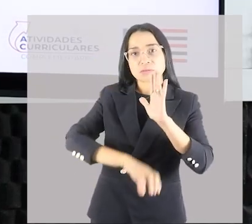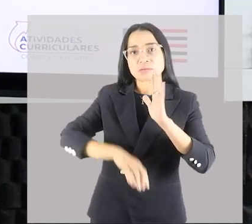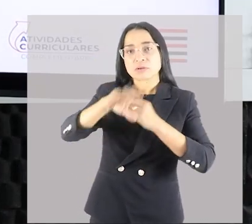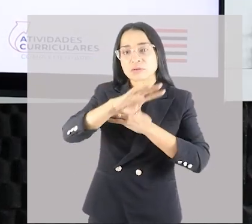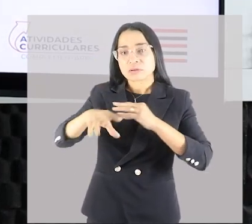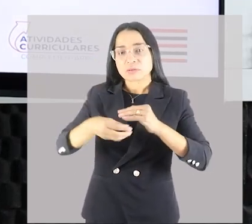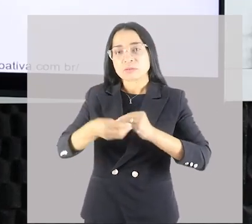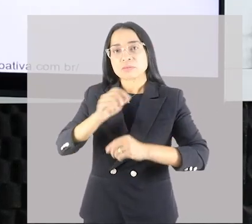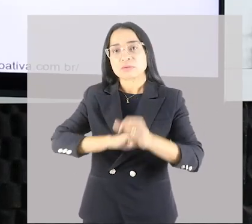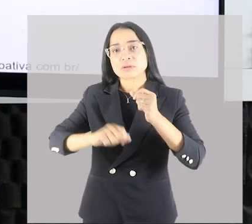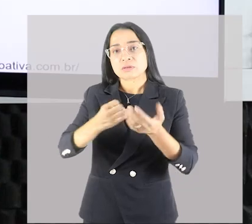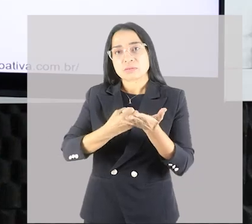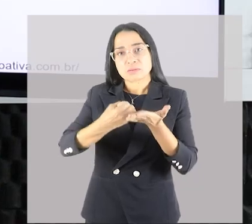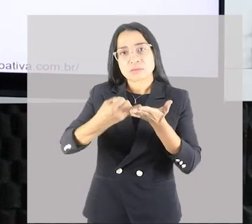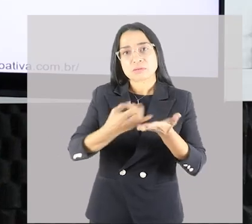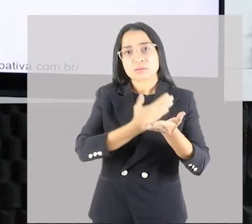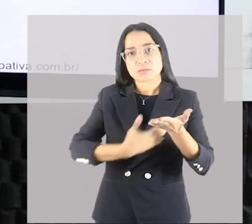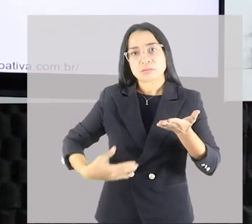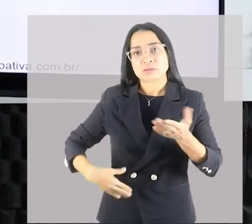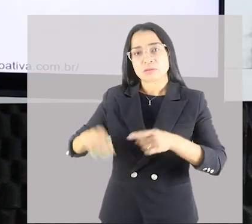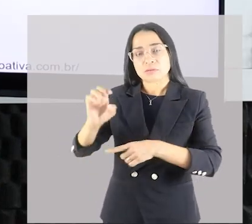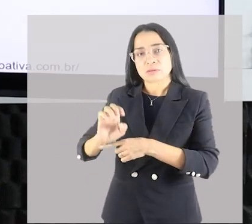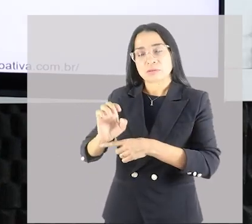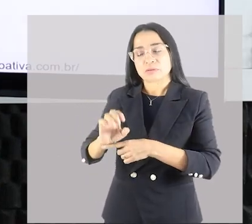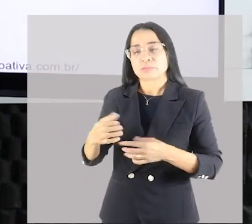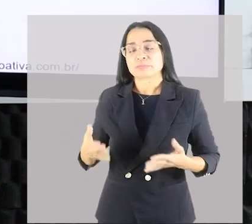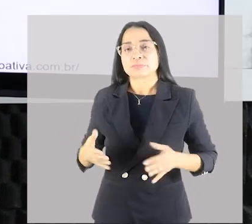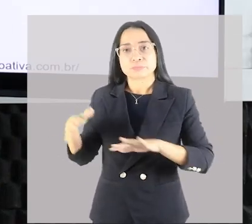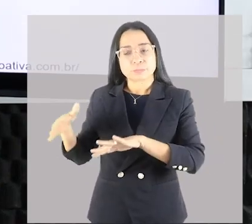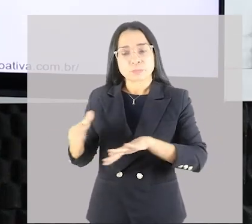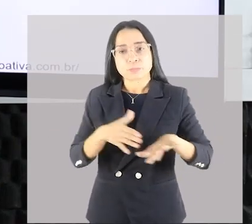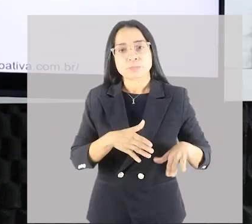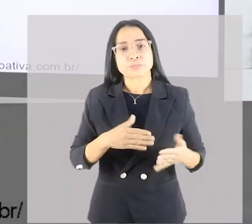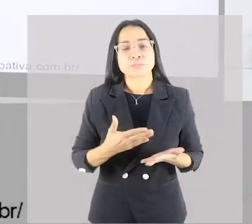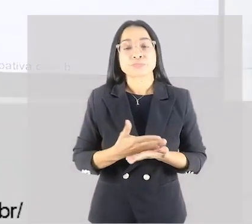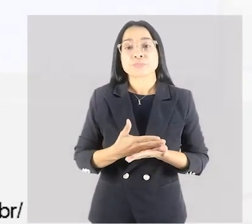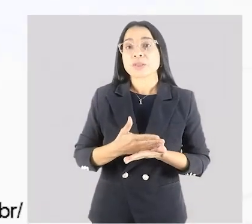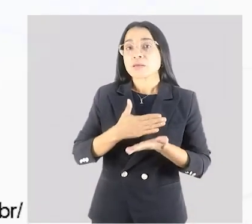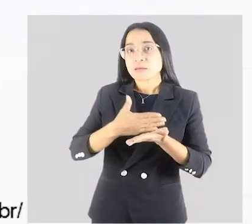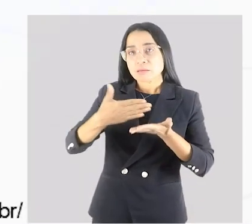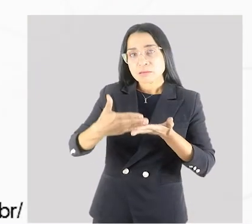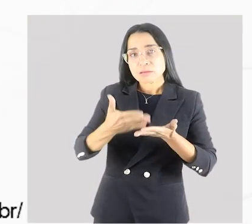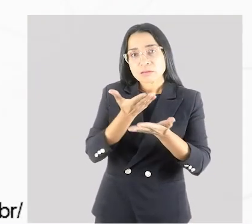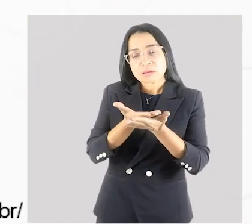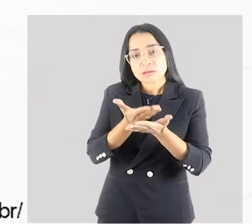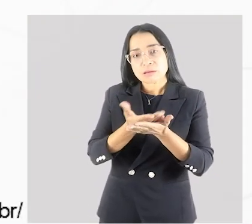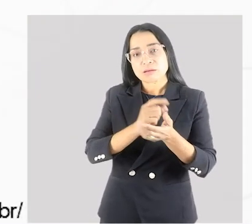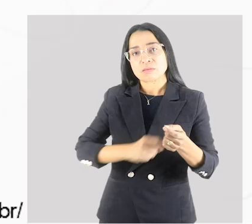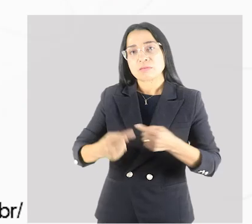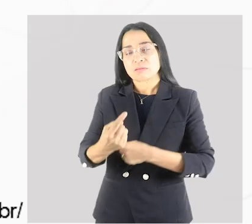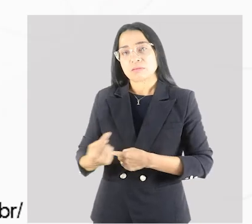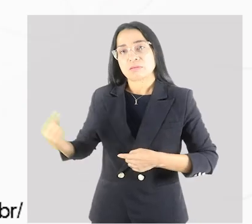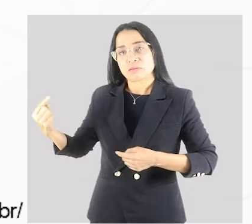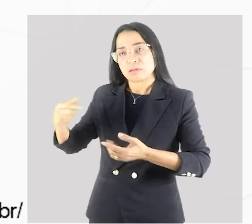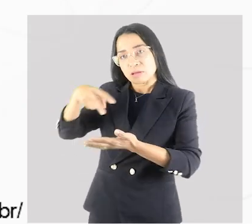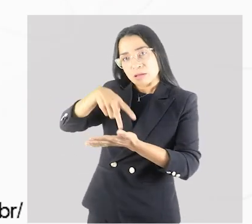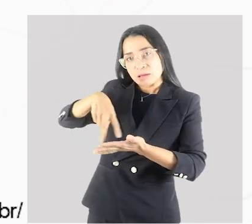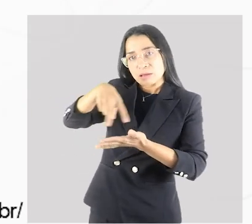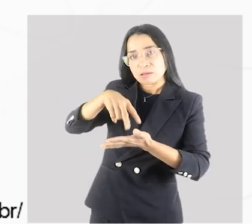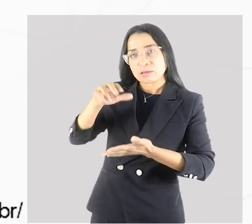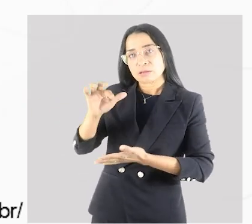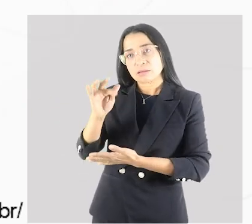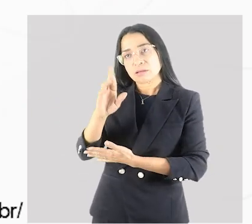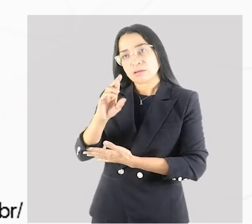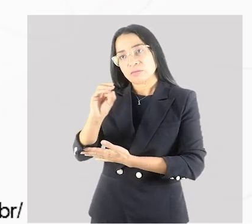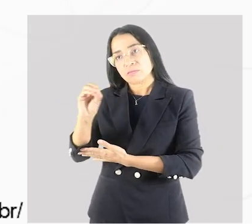tá ok? Então vamos lá iniciar a nossa aula. Primeiramente, o forró ele faz parte das danças